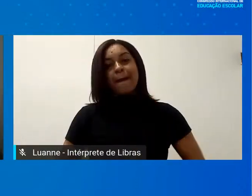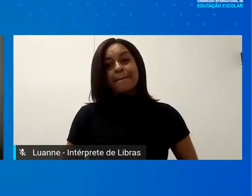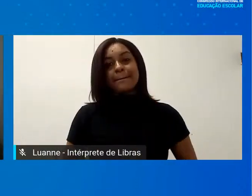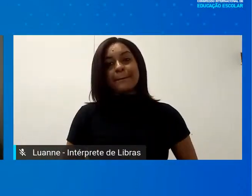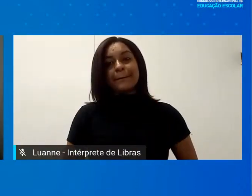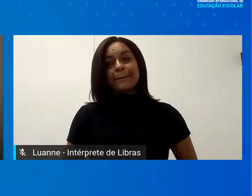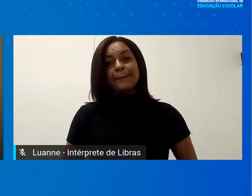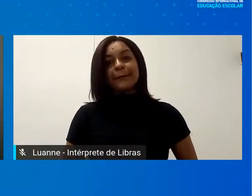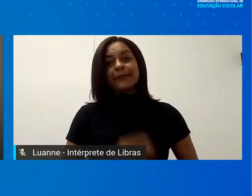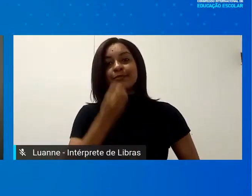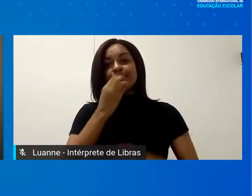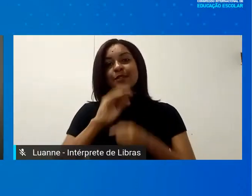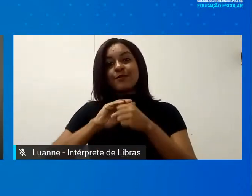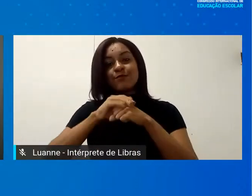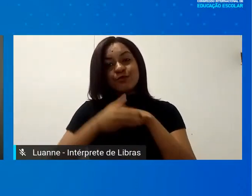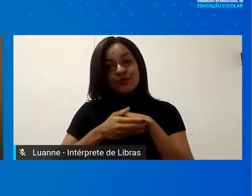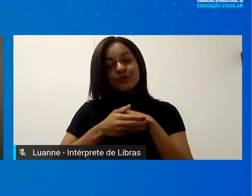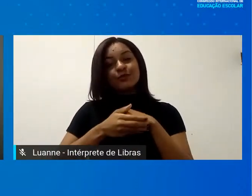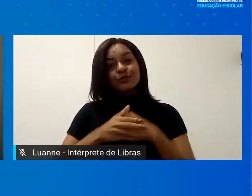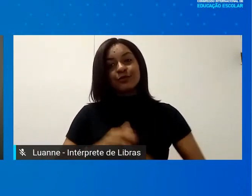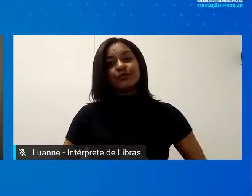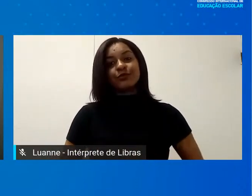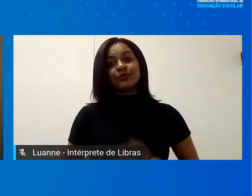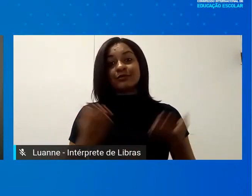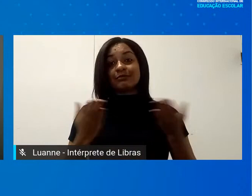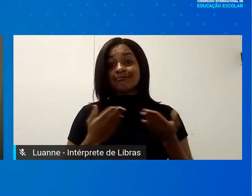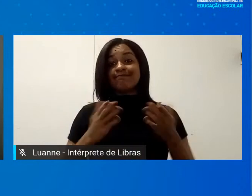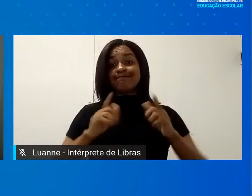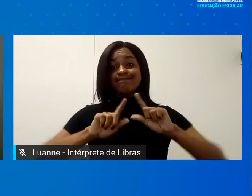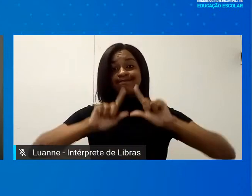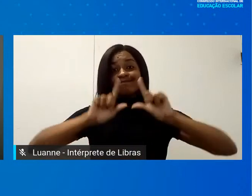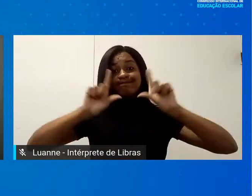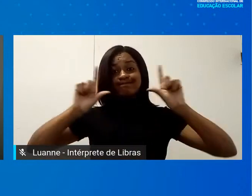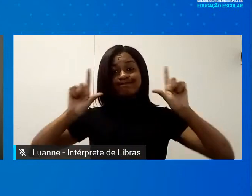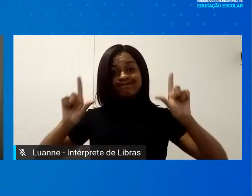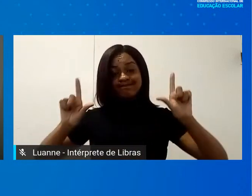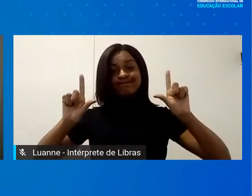Boa noite pessoal eu vou compartilhar minha tela aqui